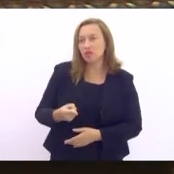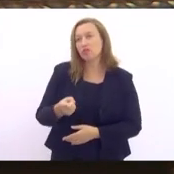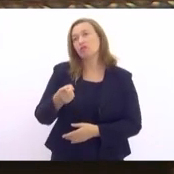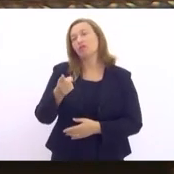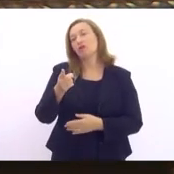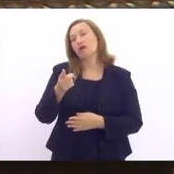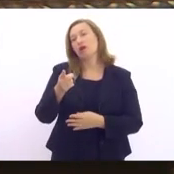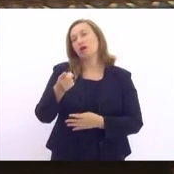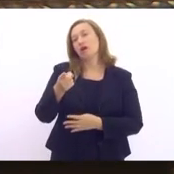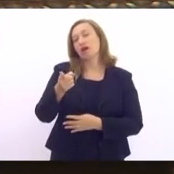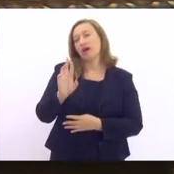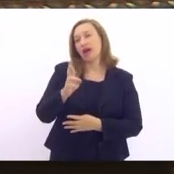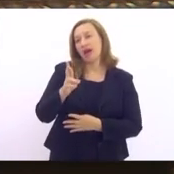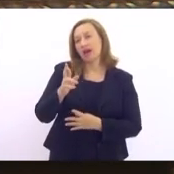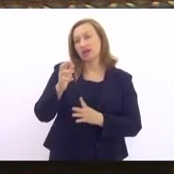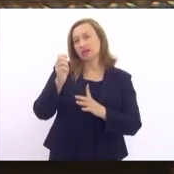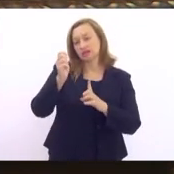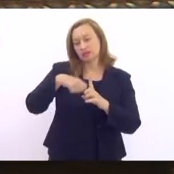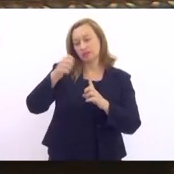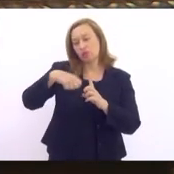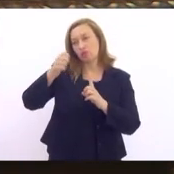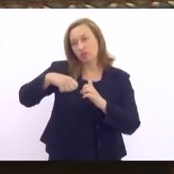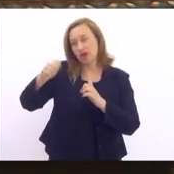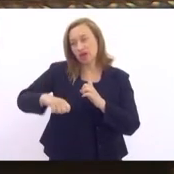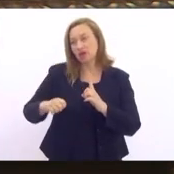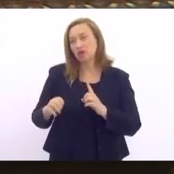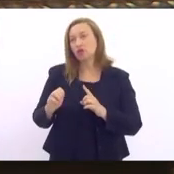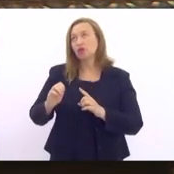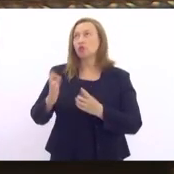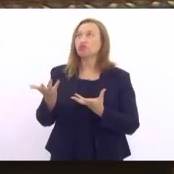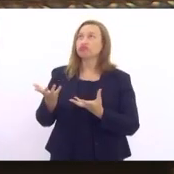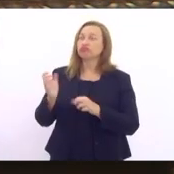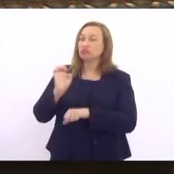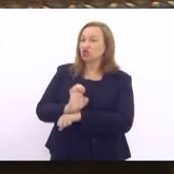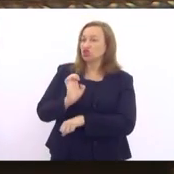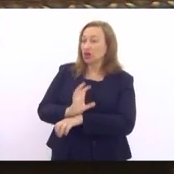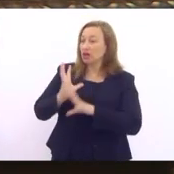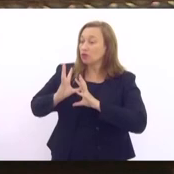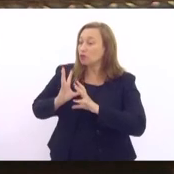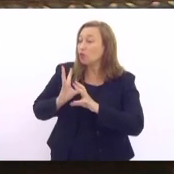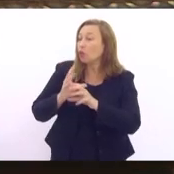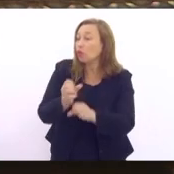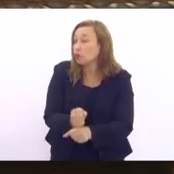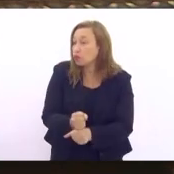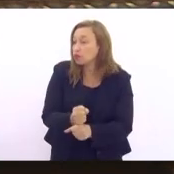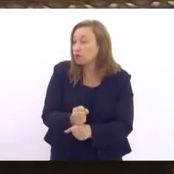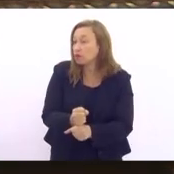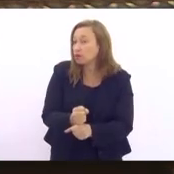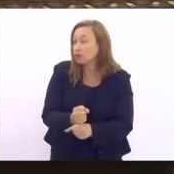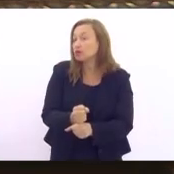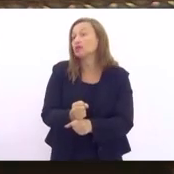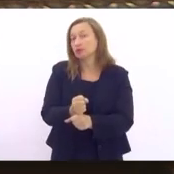as contas, disse-me, Vossa Excelência, que a contrapartida do Estado será